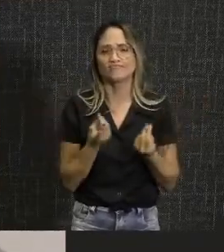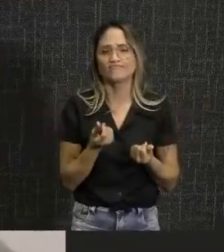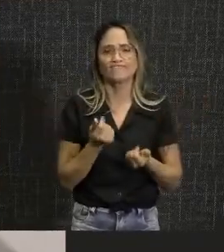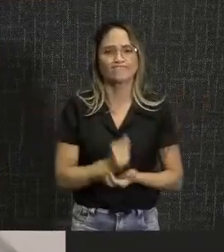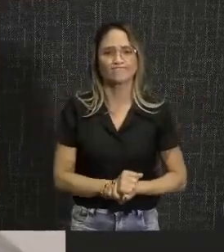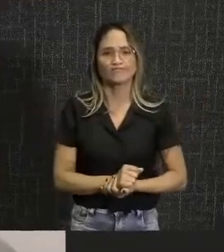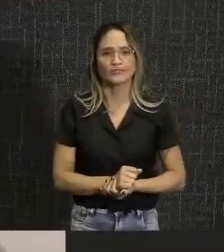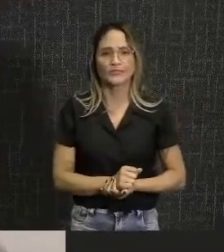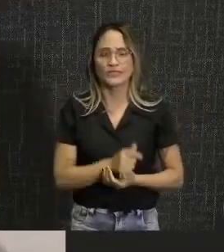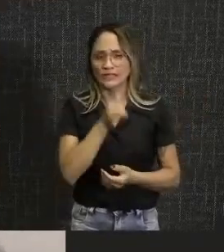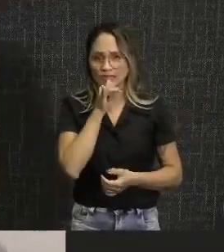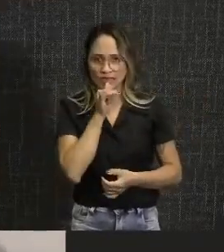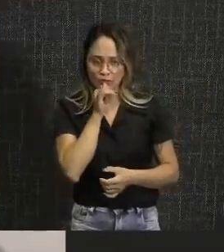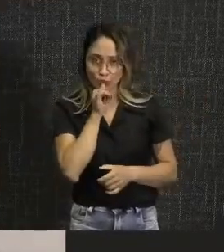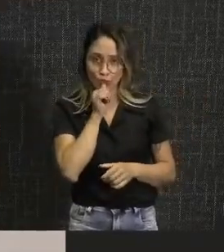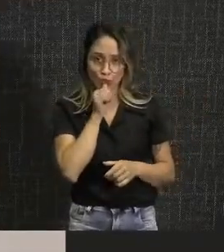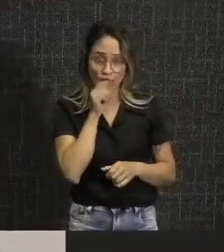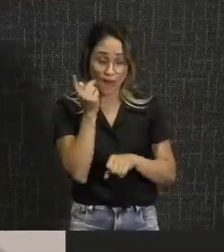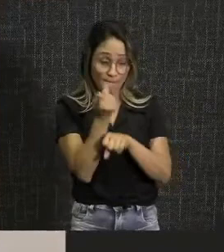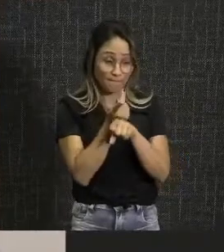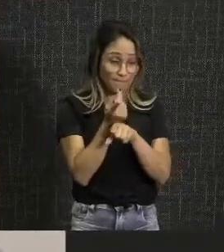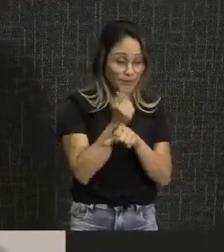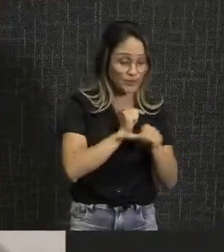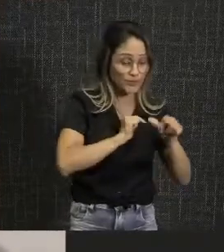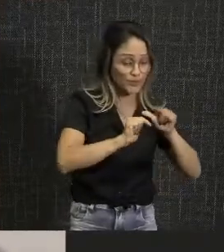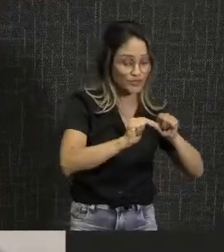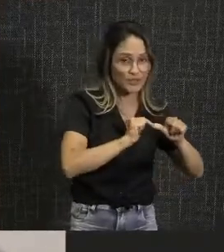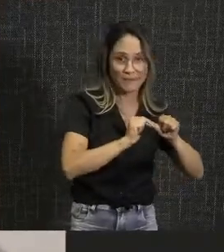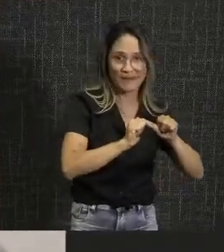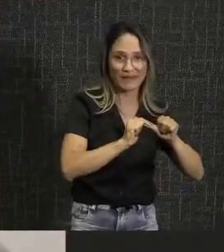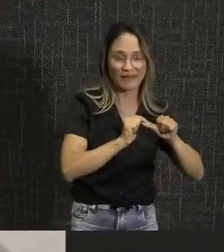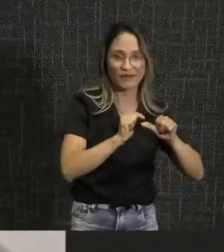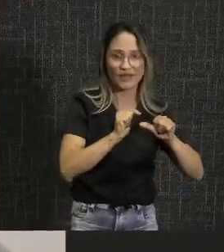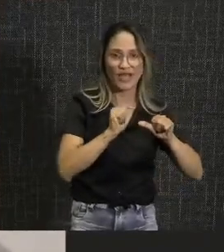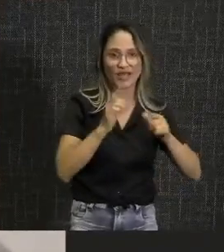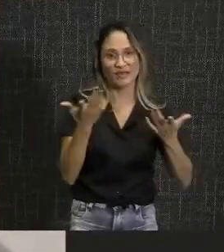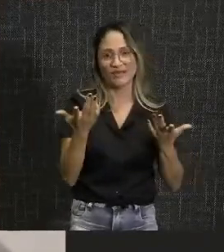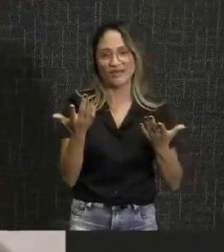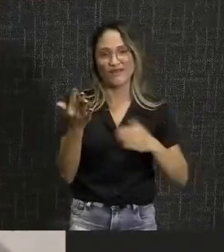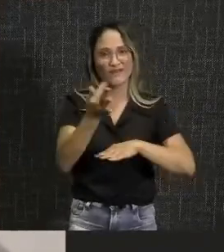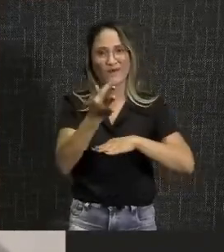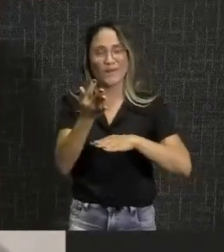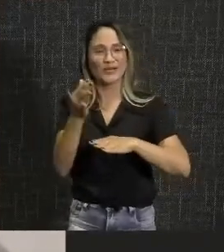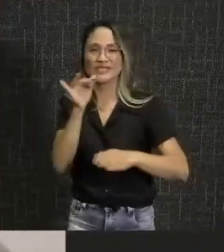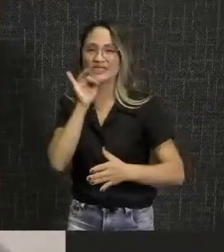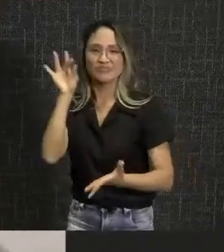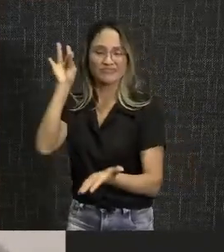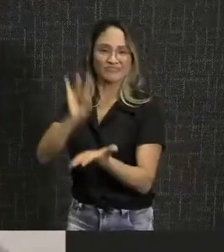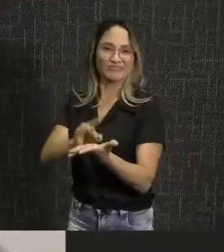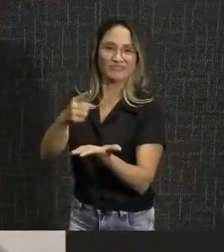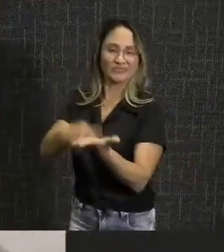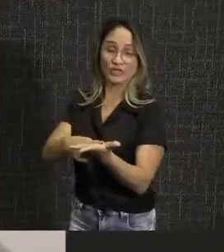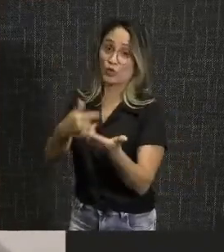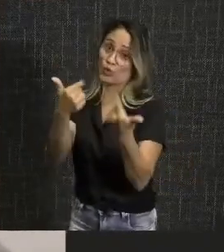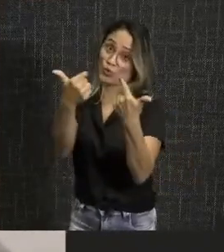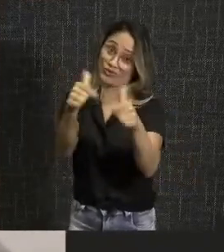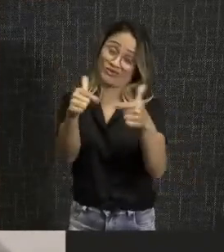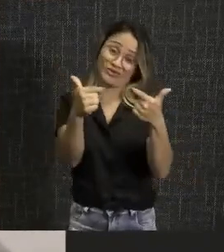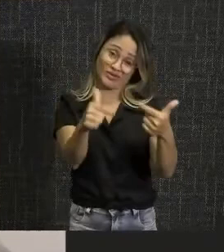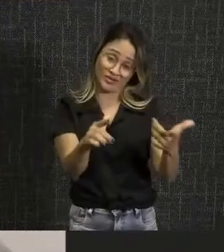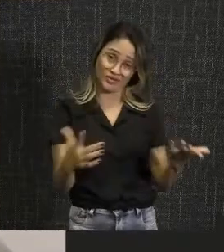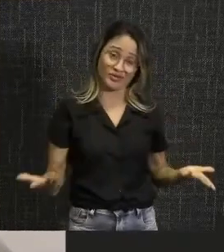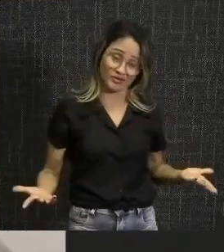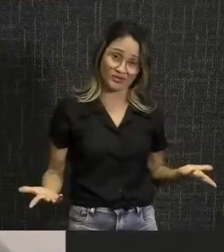o emprego, ele é... Não são empregos formais, então esse tipo de ajuda ela é bastante importante